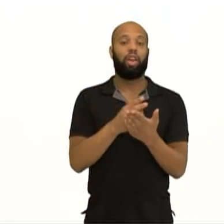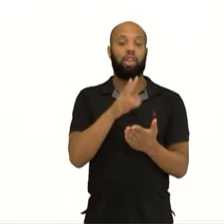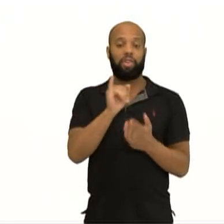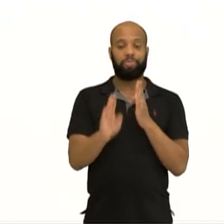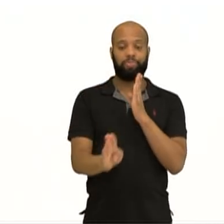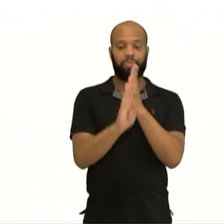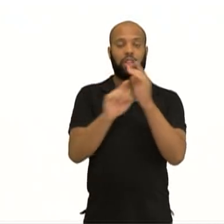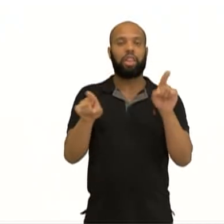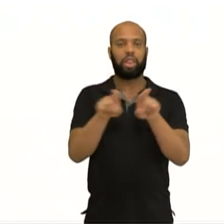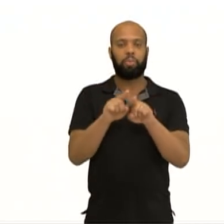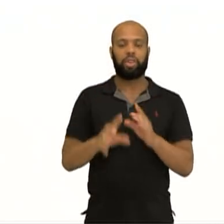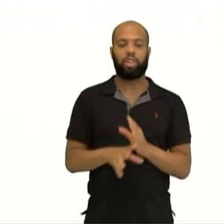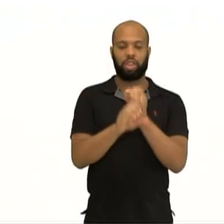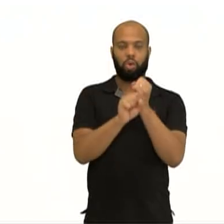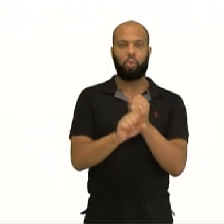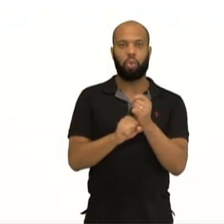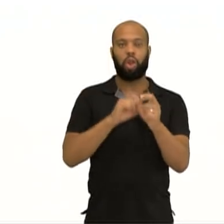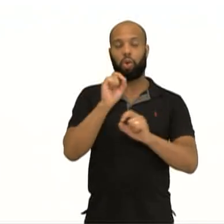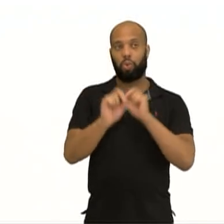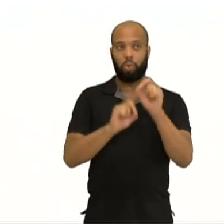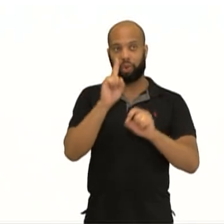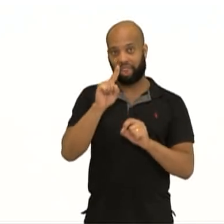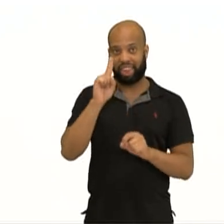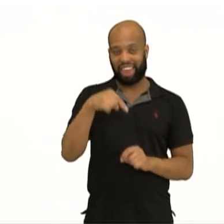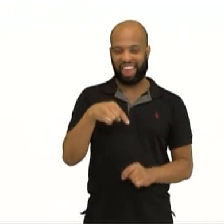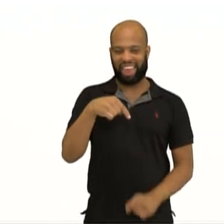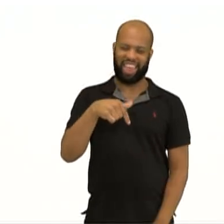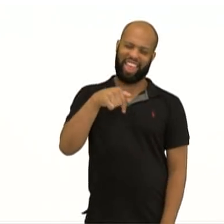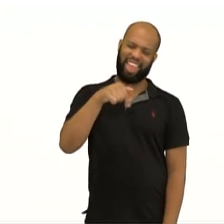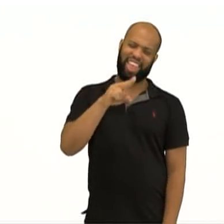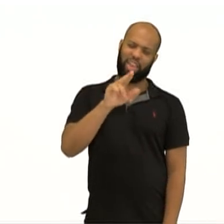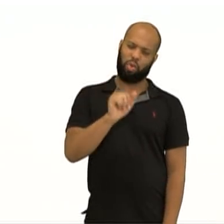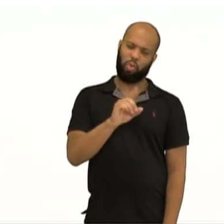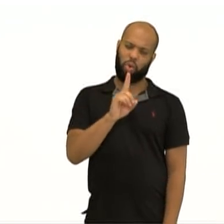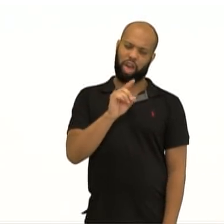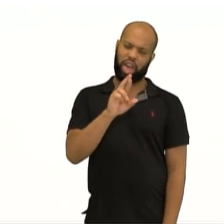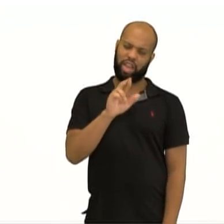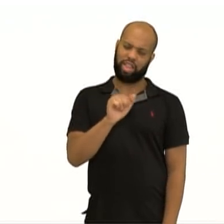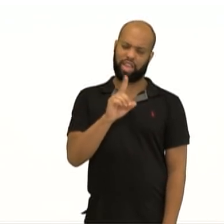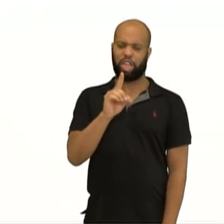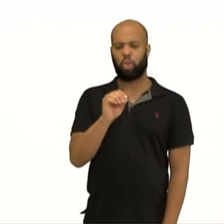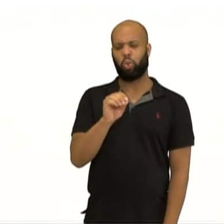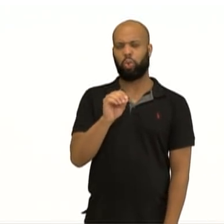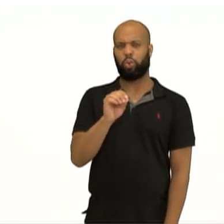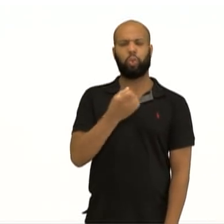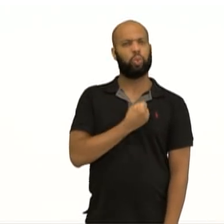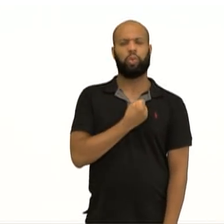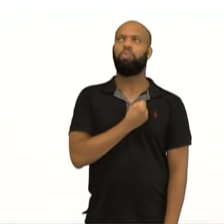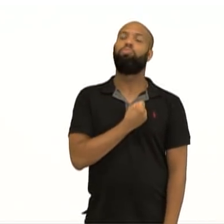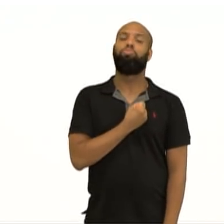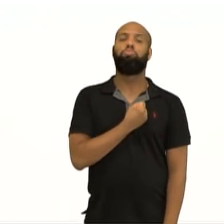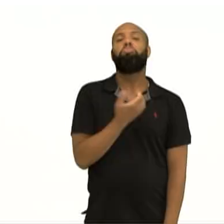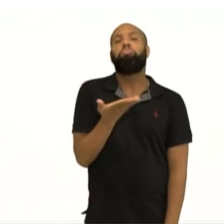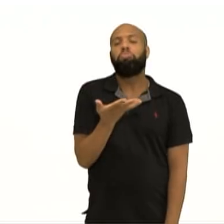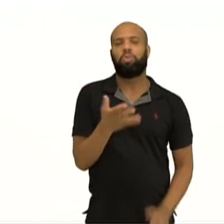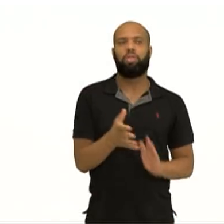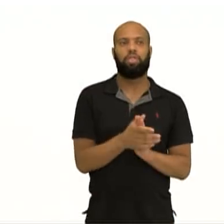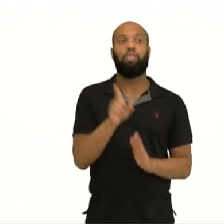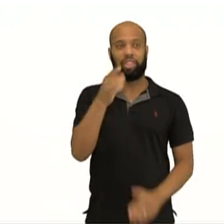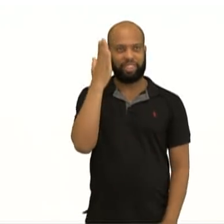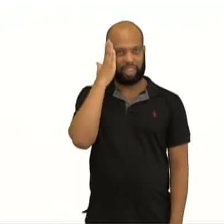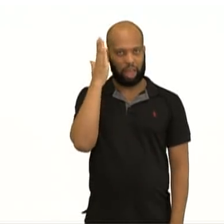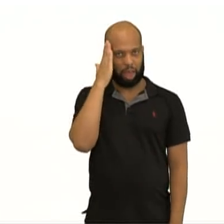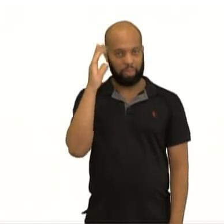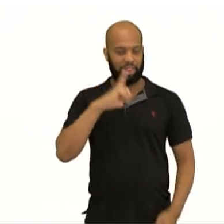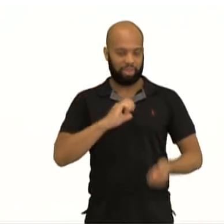identificar e calcular o quadrado dos números. Quadrado dos números? Isso mesmo. Sabiam que o expoente